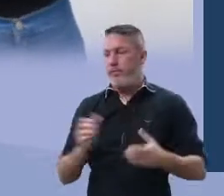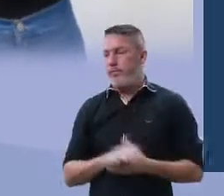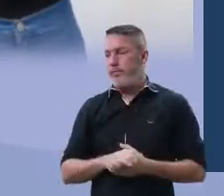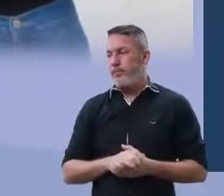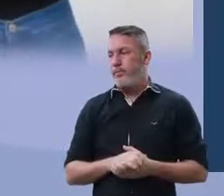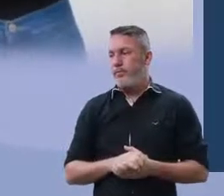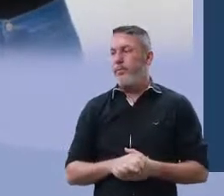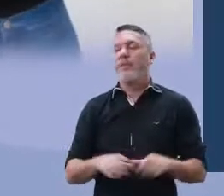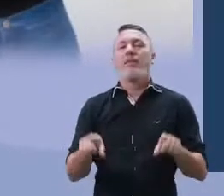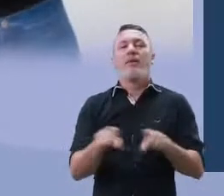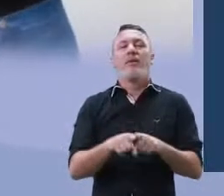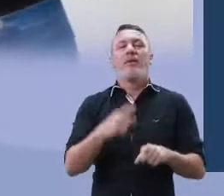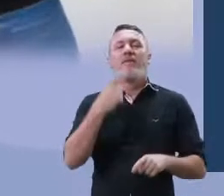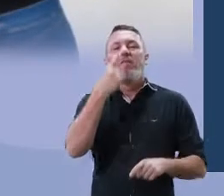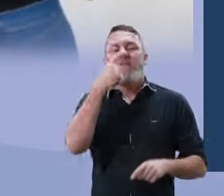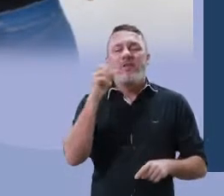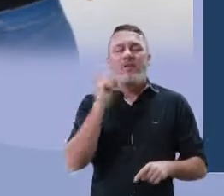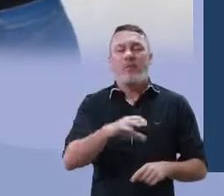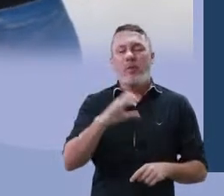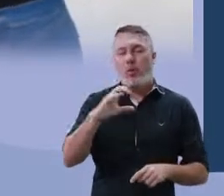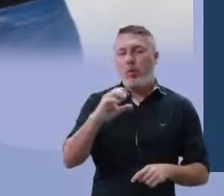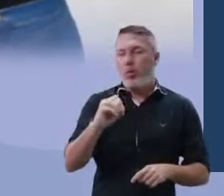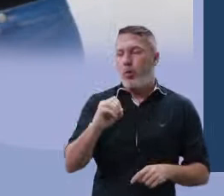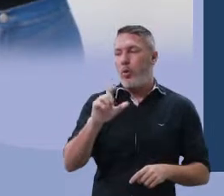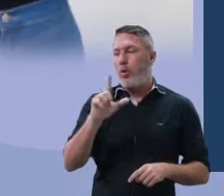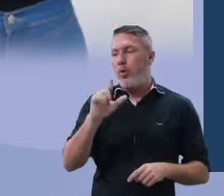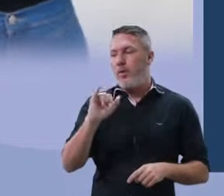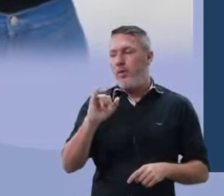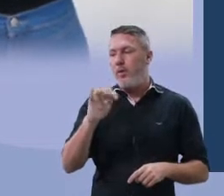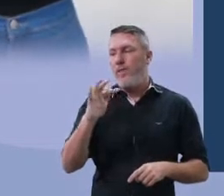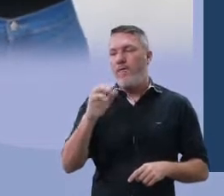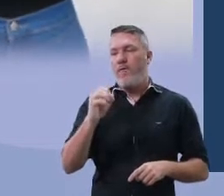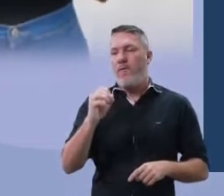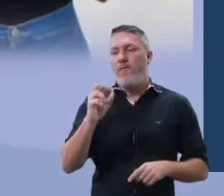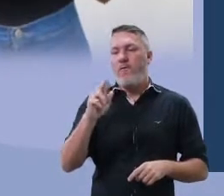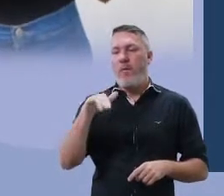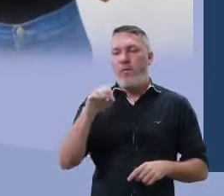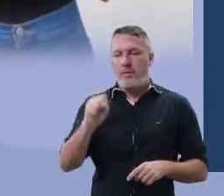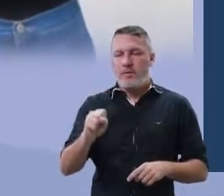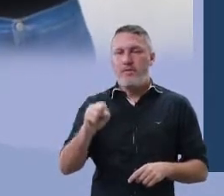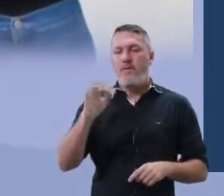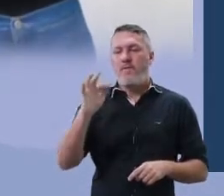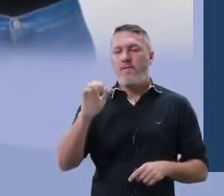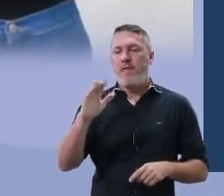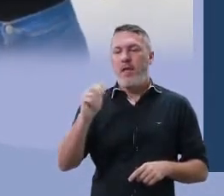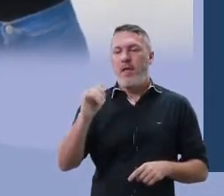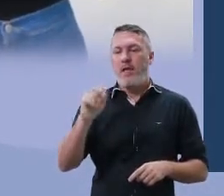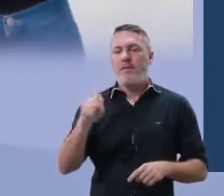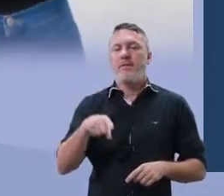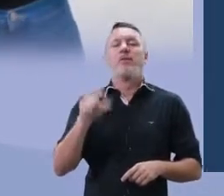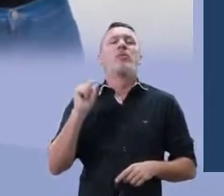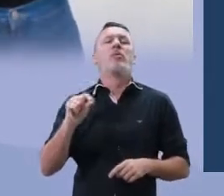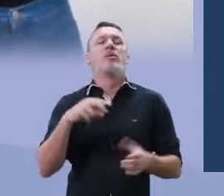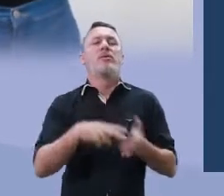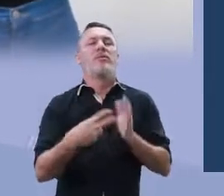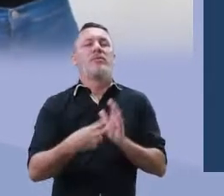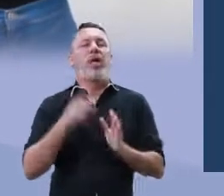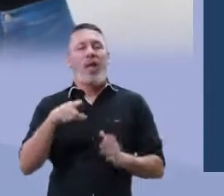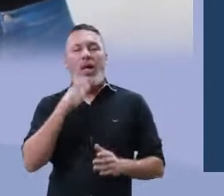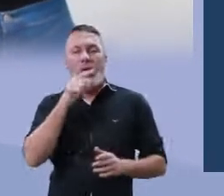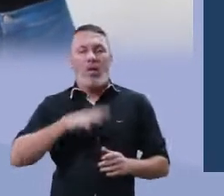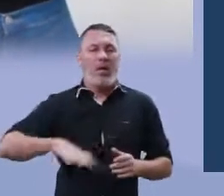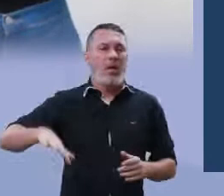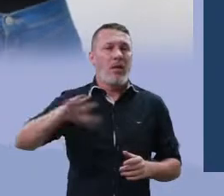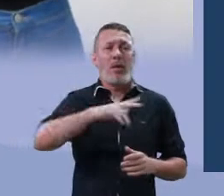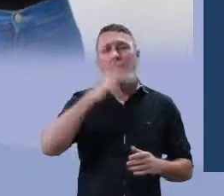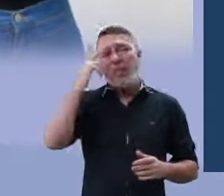esses animais. Coliformes fecais e qualidade da água. Toda vez que a gente fala da Escherichia coli, ela é comumente denominada como